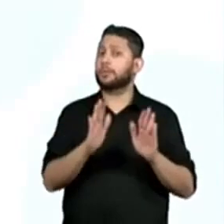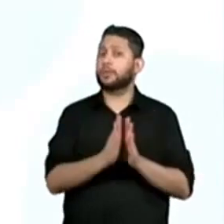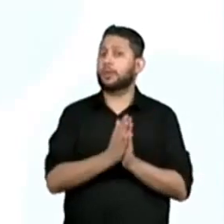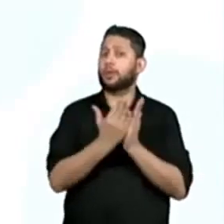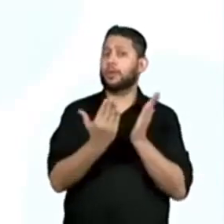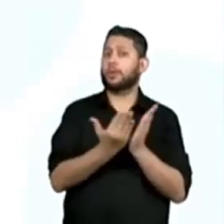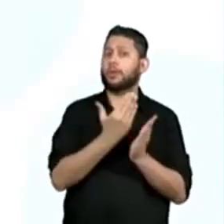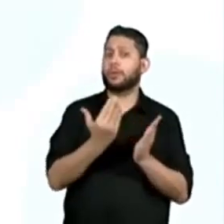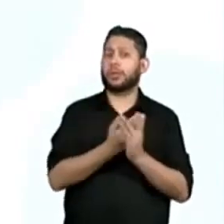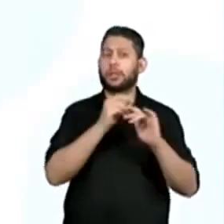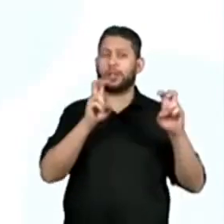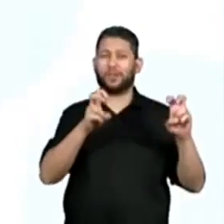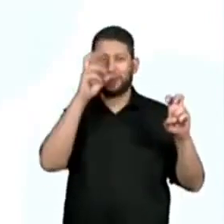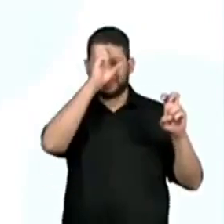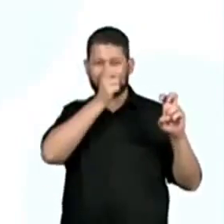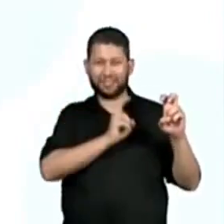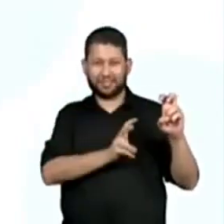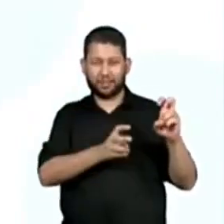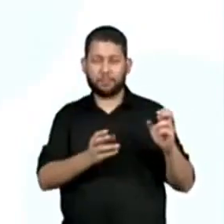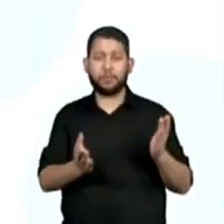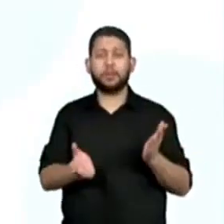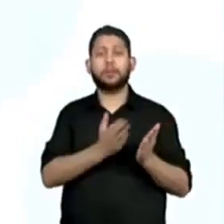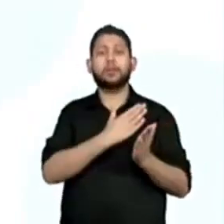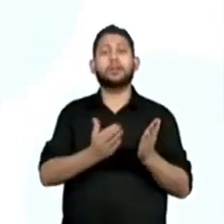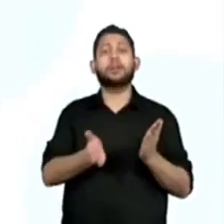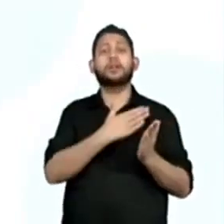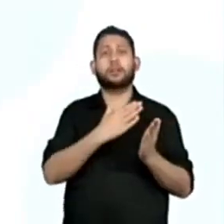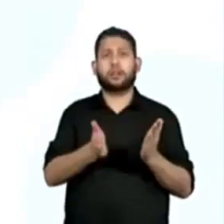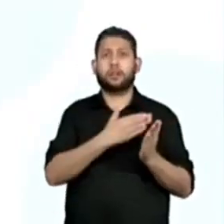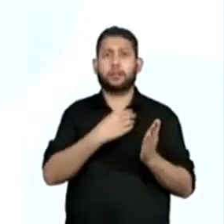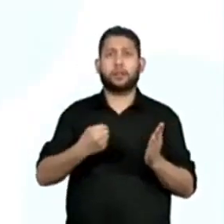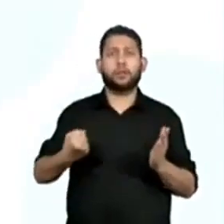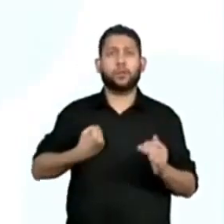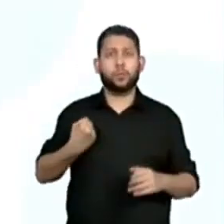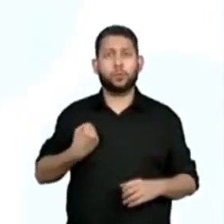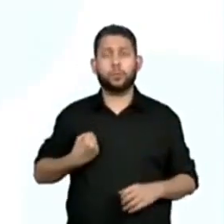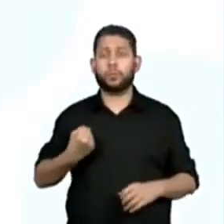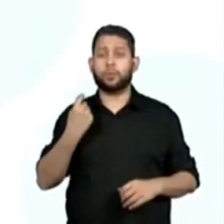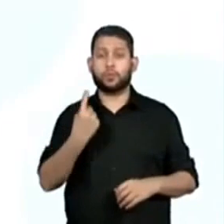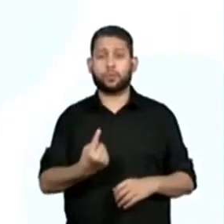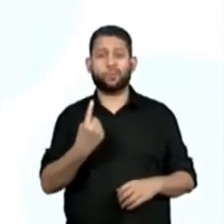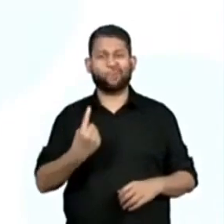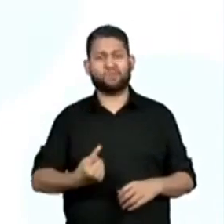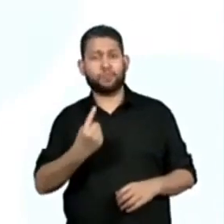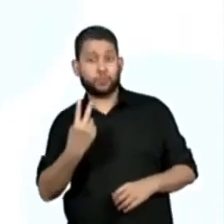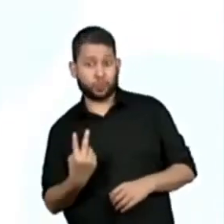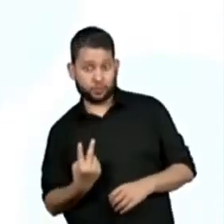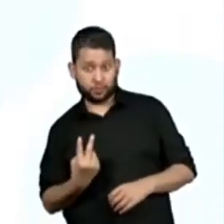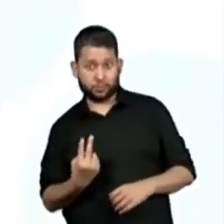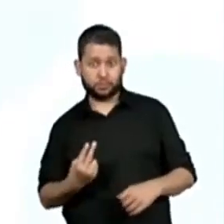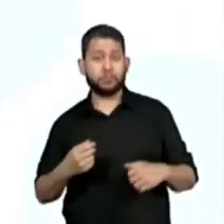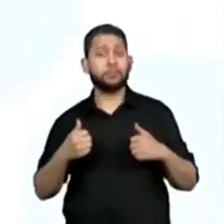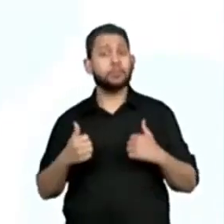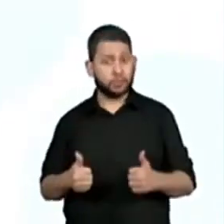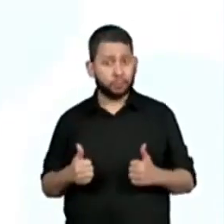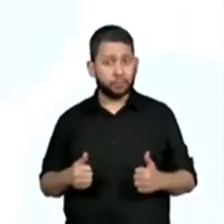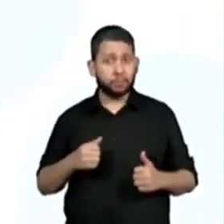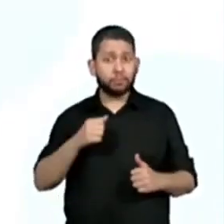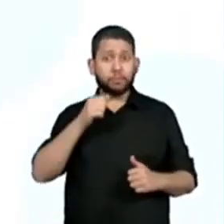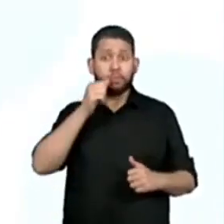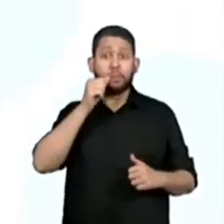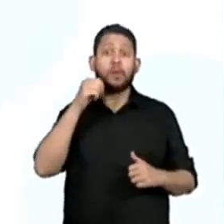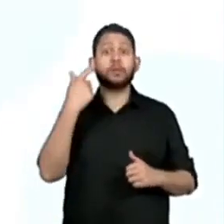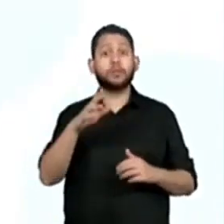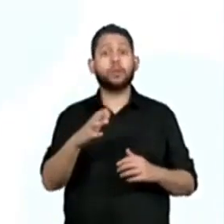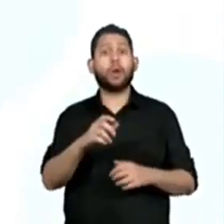sempre volume 4 ou seja quando eu falo seu aprender ser é da minha galerinha caderno do aluno